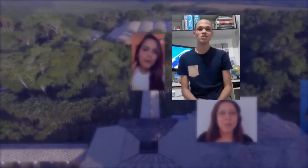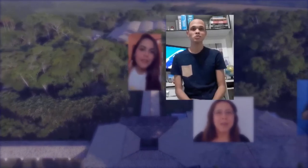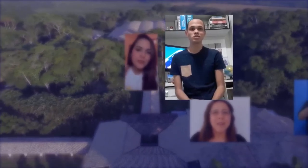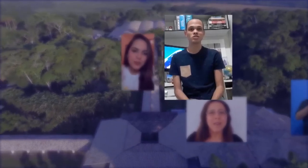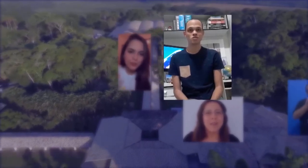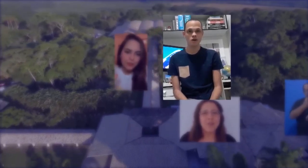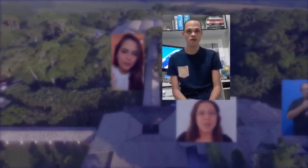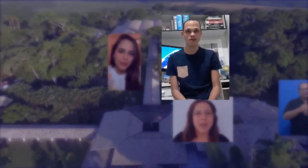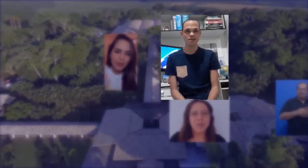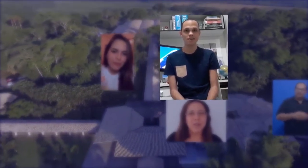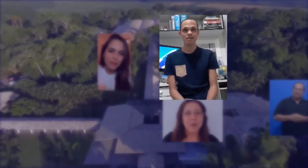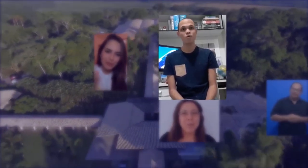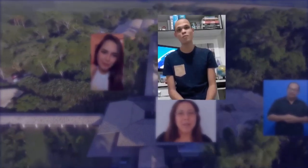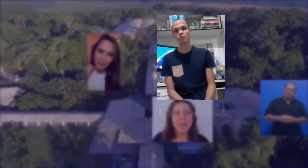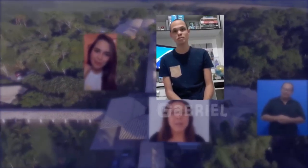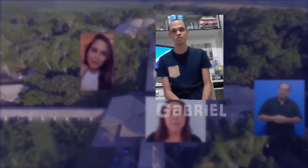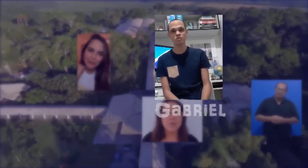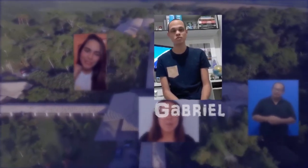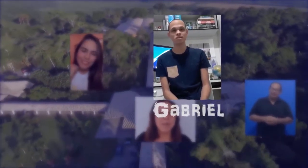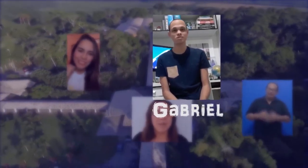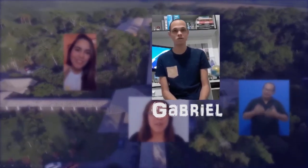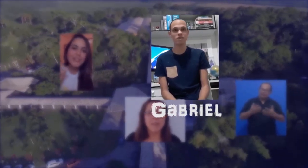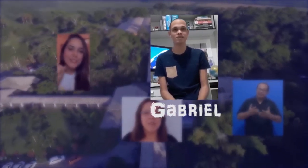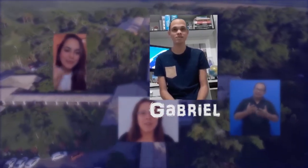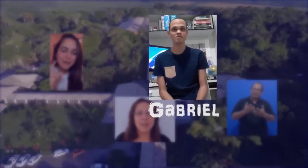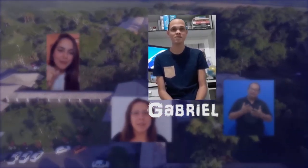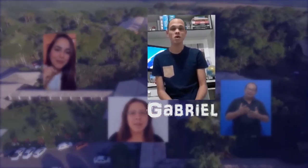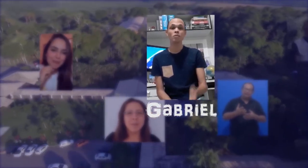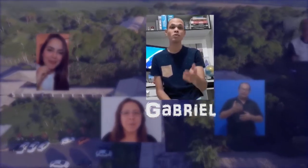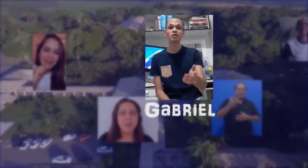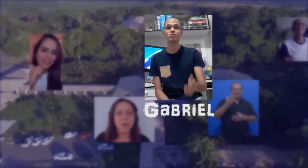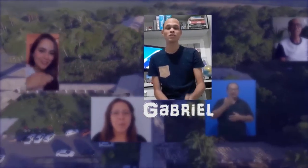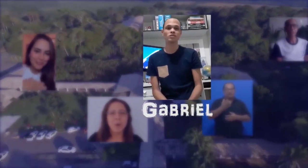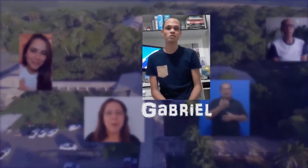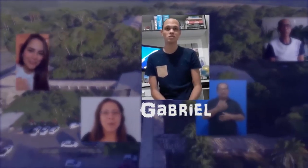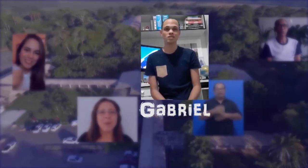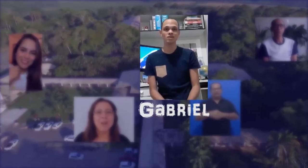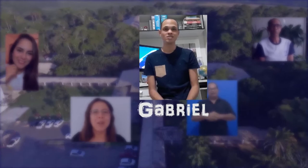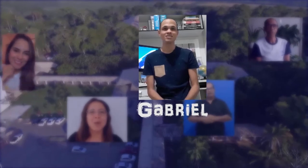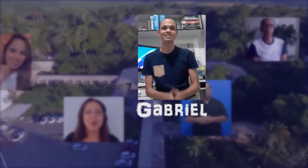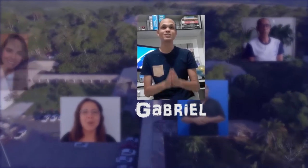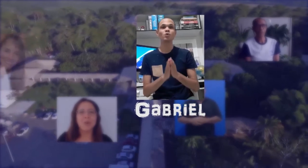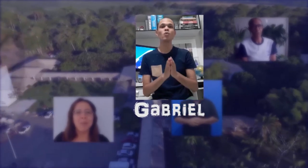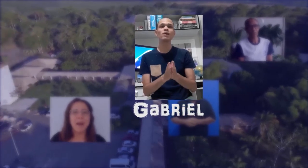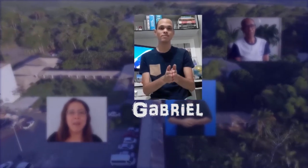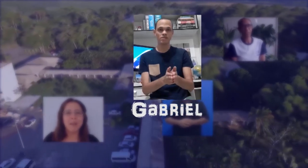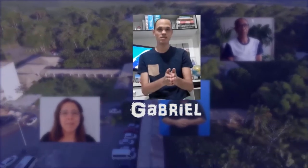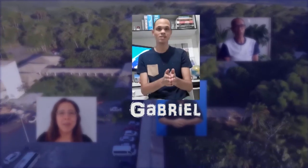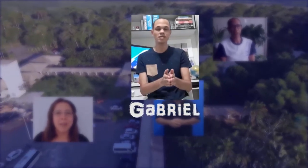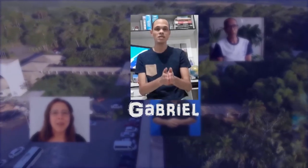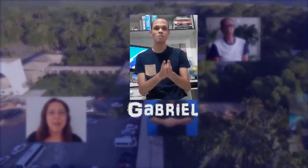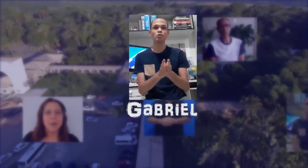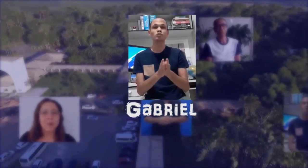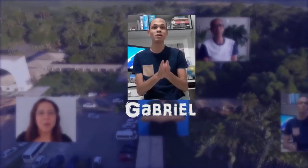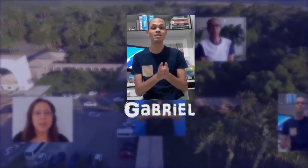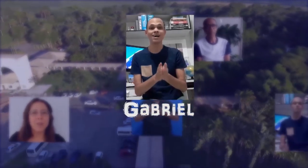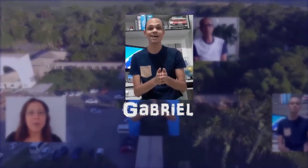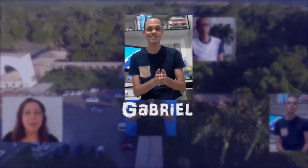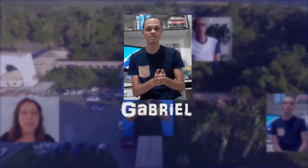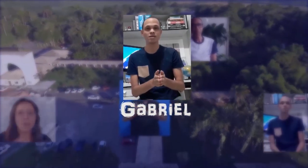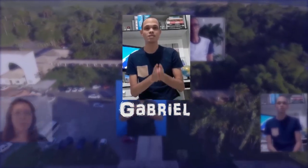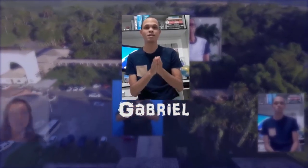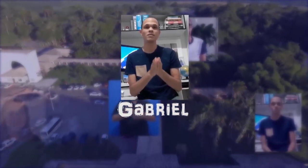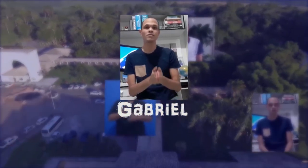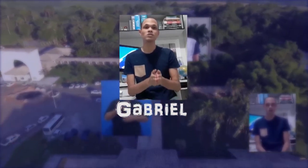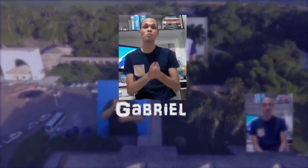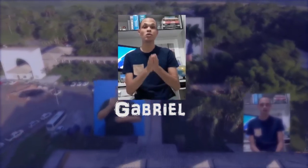São 7 anos de história e compromisso na educação na Bahia. Por isso, UFSB, te desejo longa vida e